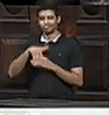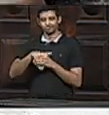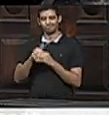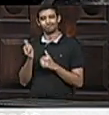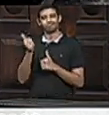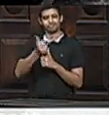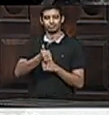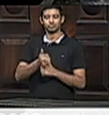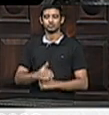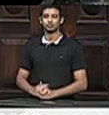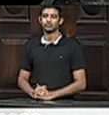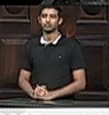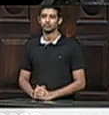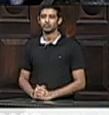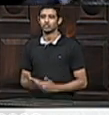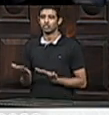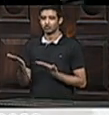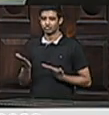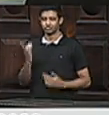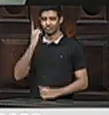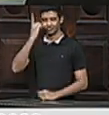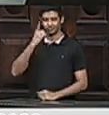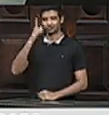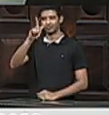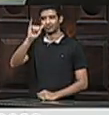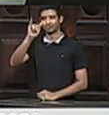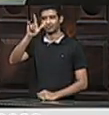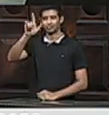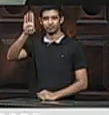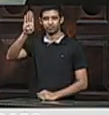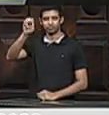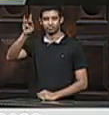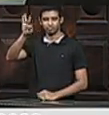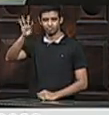Perdão, Gilberto. Vossa Excelência vai ter a oportunidade. Deputado Rosenberg.